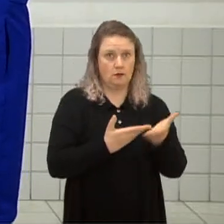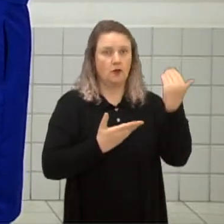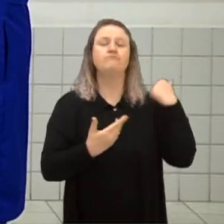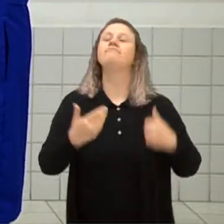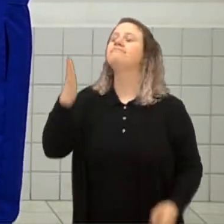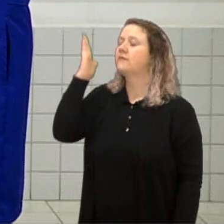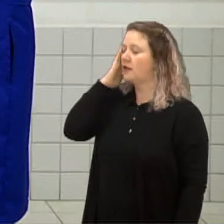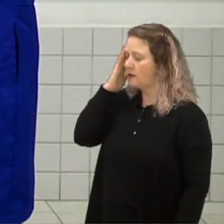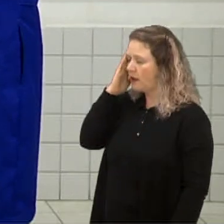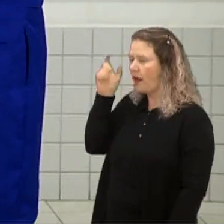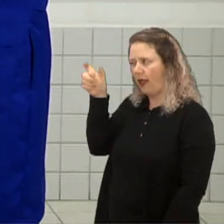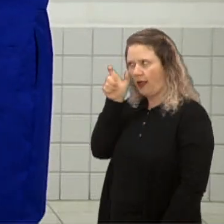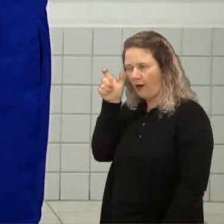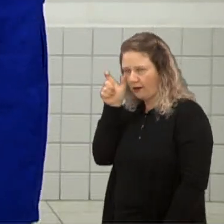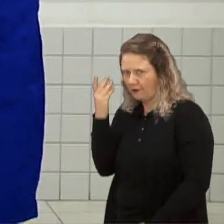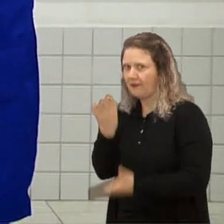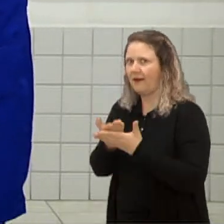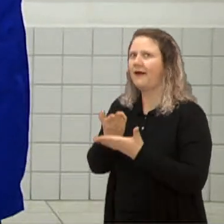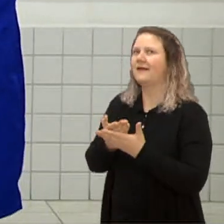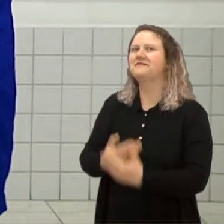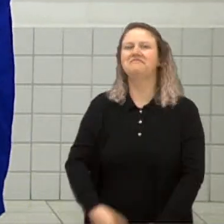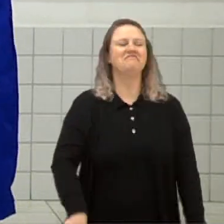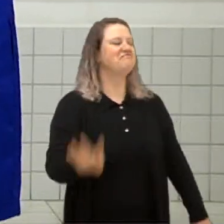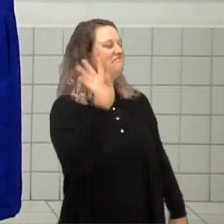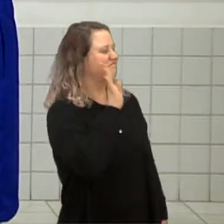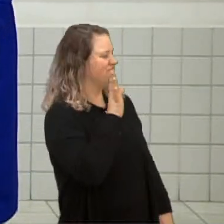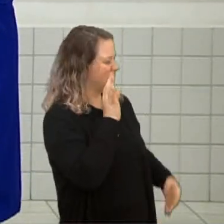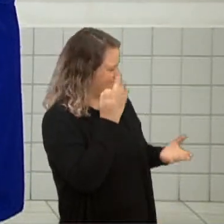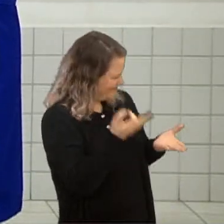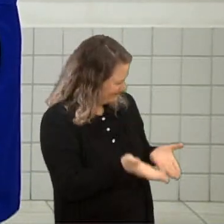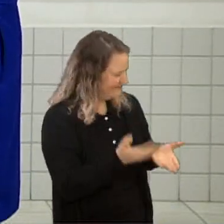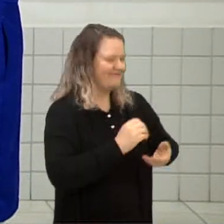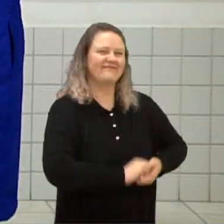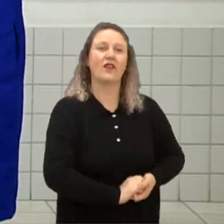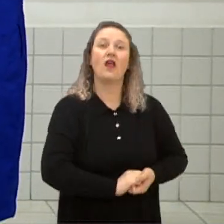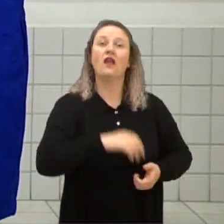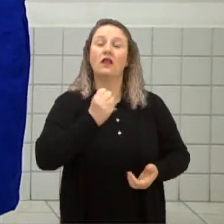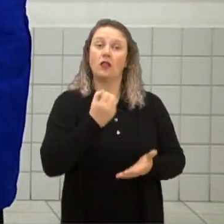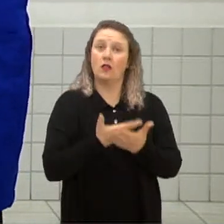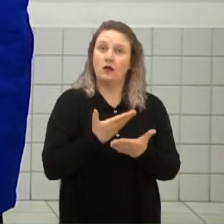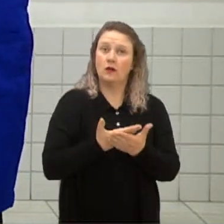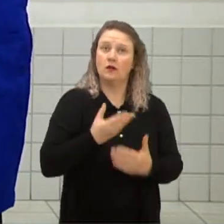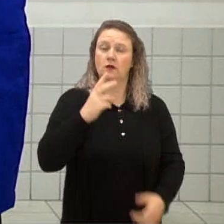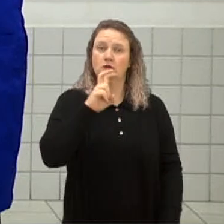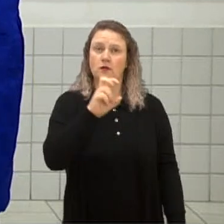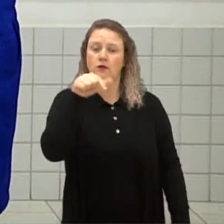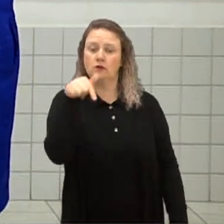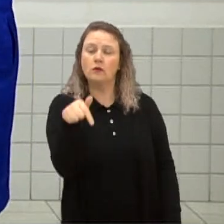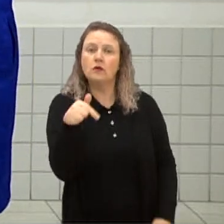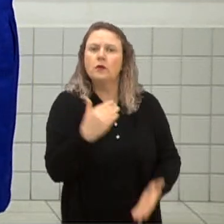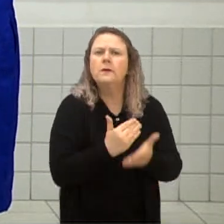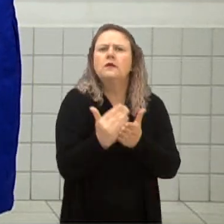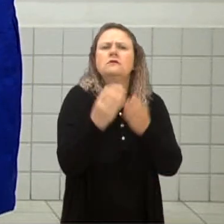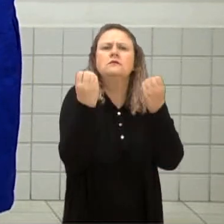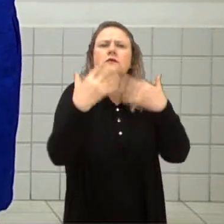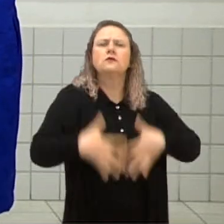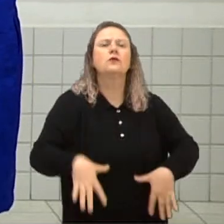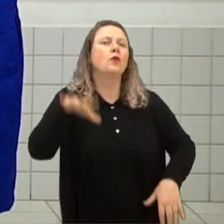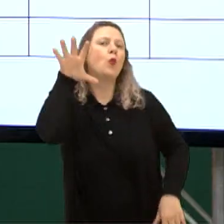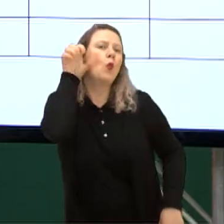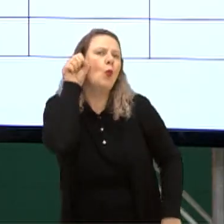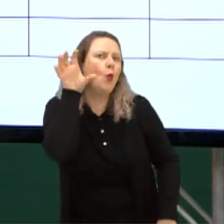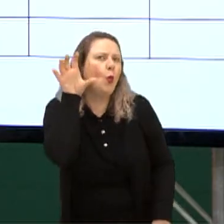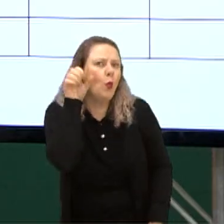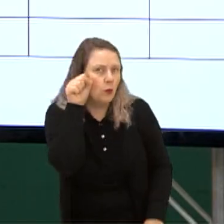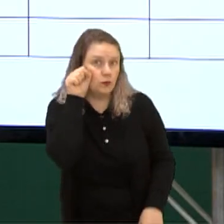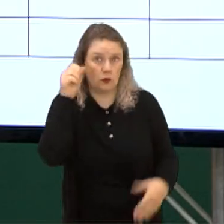porque eu assisto a aula de vocês. Ai, que legal, Fran. E na aula 57, a gente começou a falar sobre a audição. E hoje não